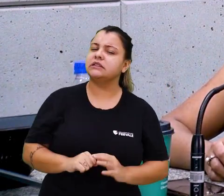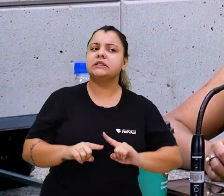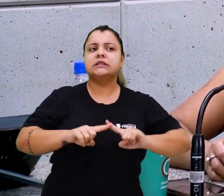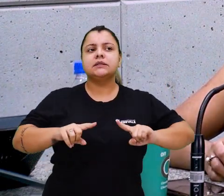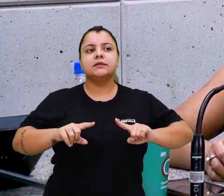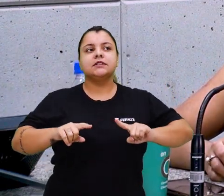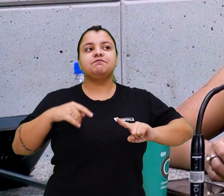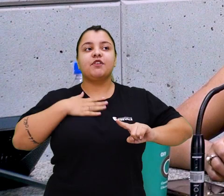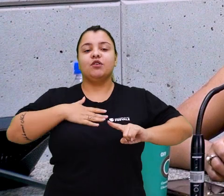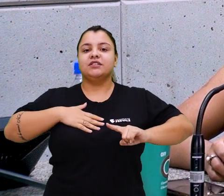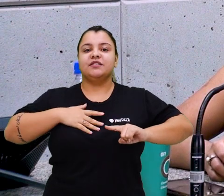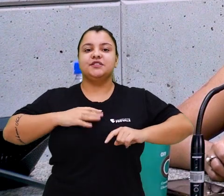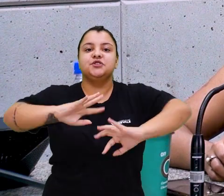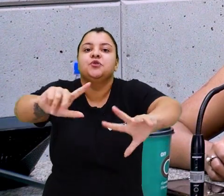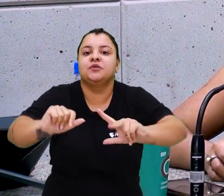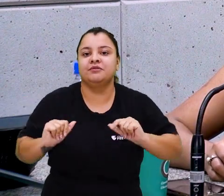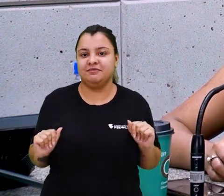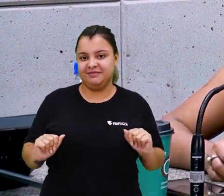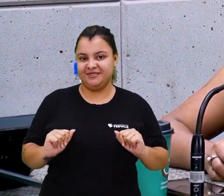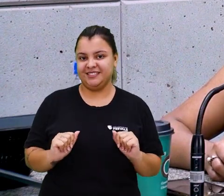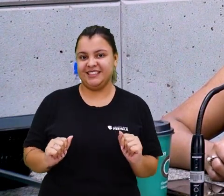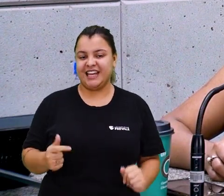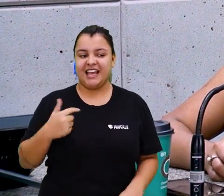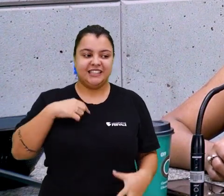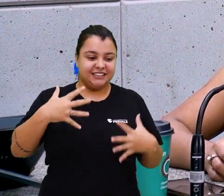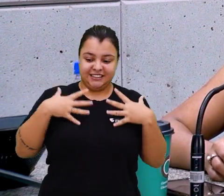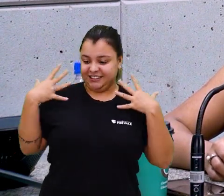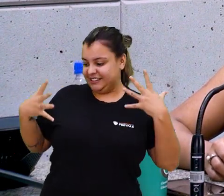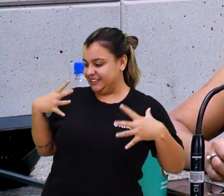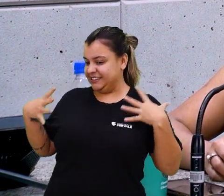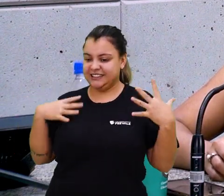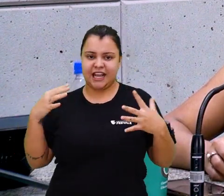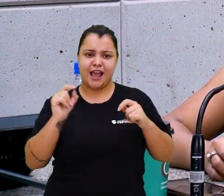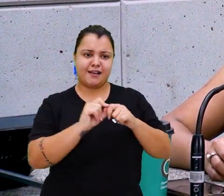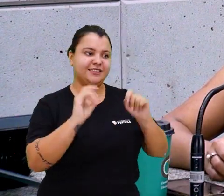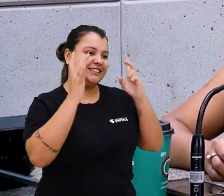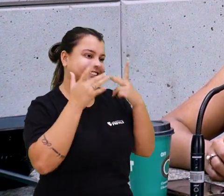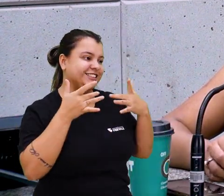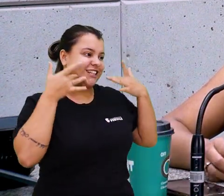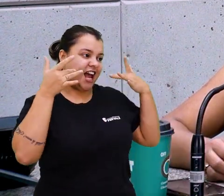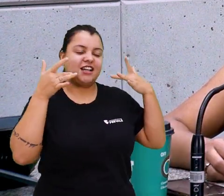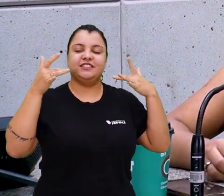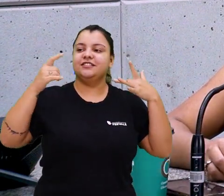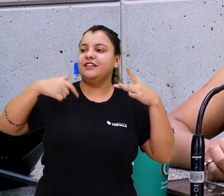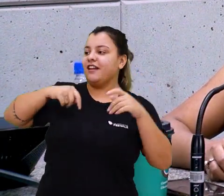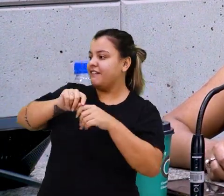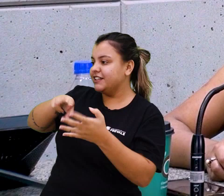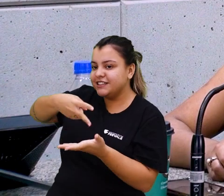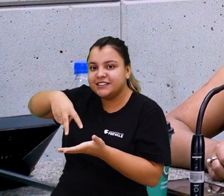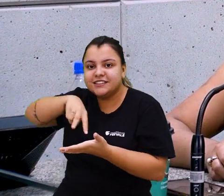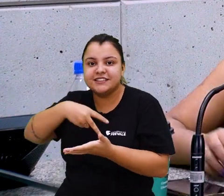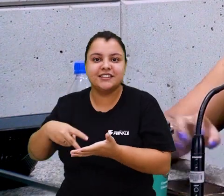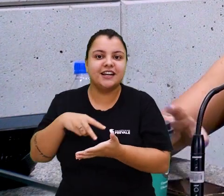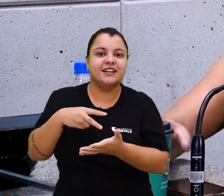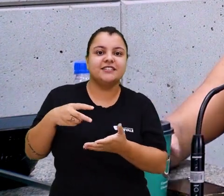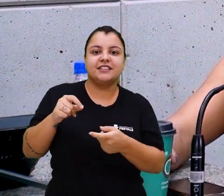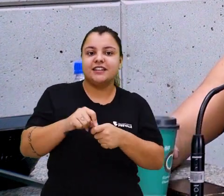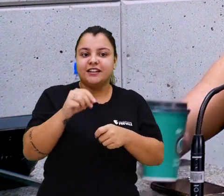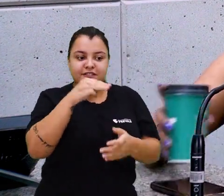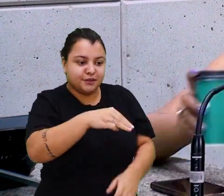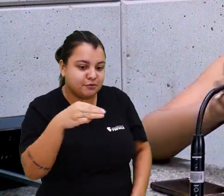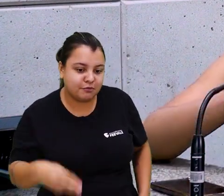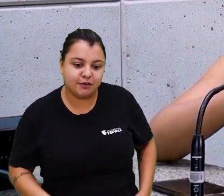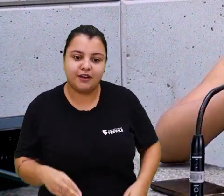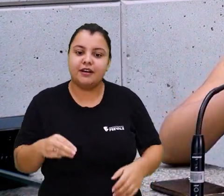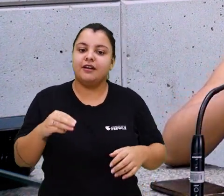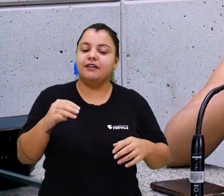gostei de muita coisa Essa era minha minha meu conflito assim porque daí na escola eu fazia teatro aí eu fazia dança aí eu fazia monitoria aí fazer